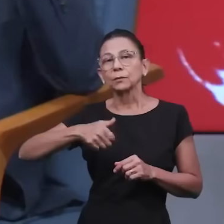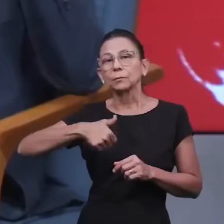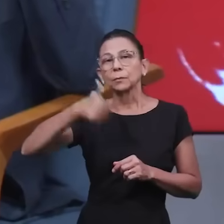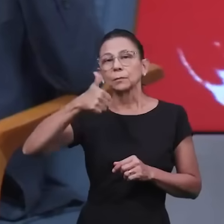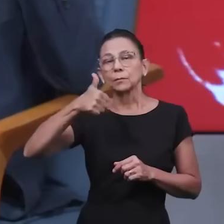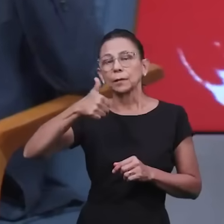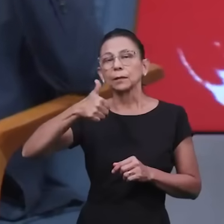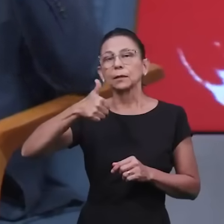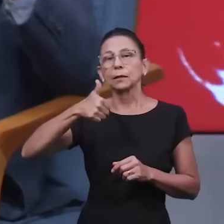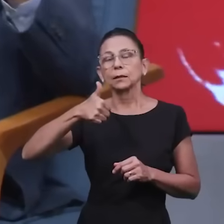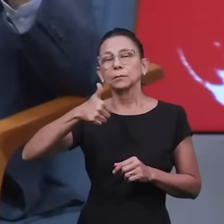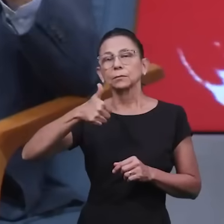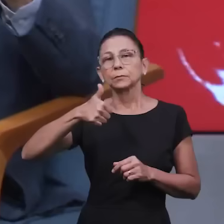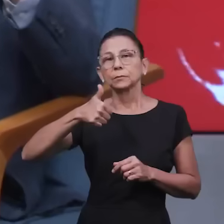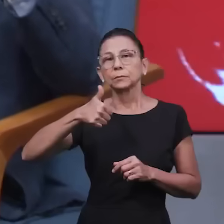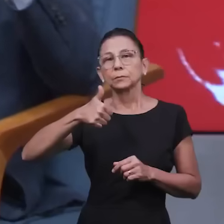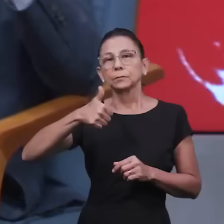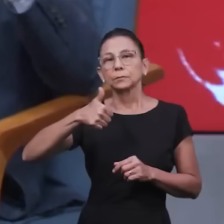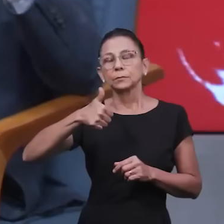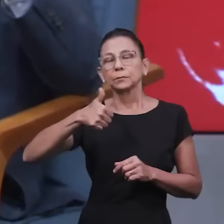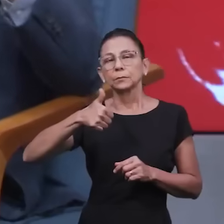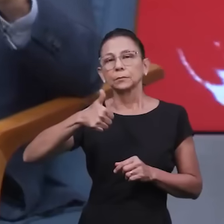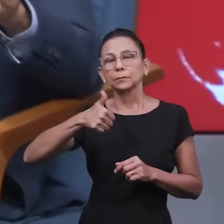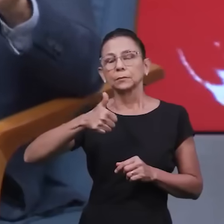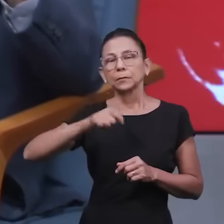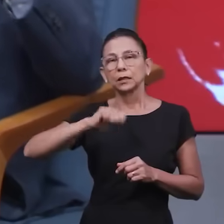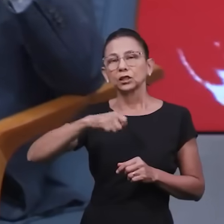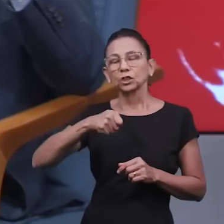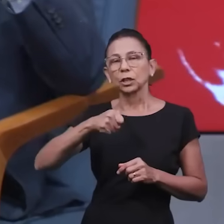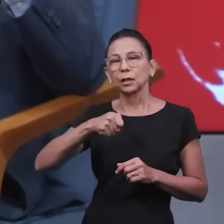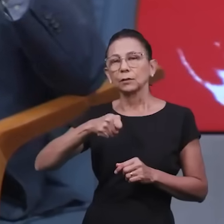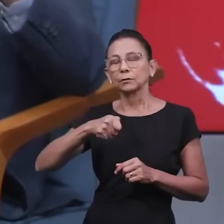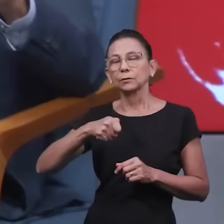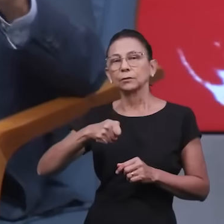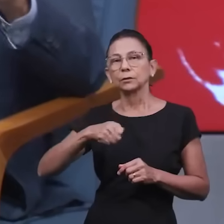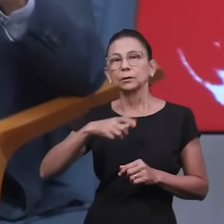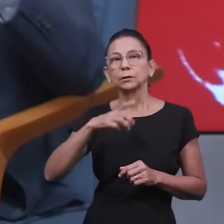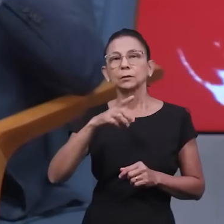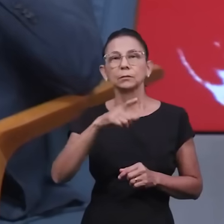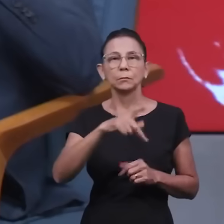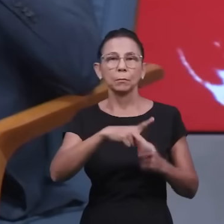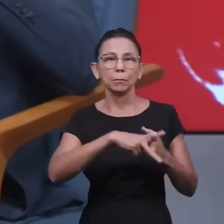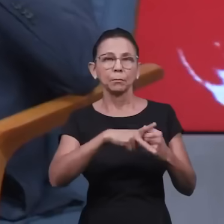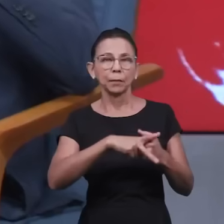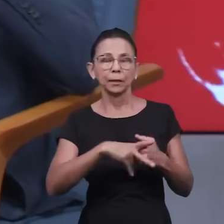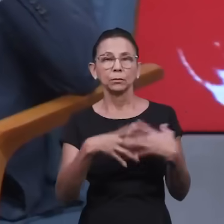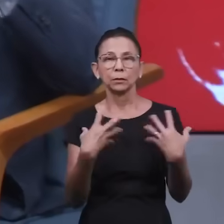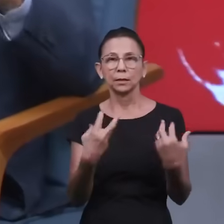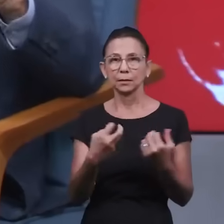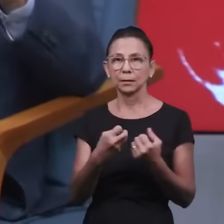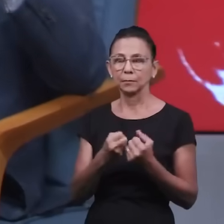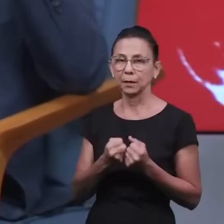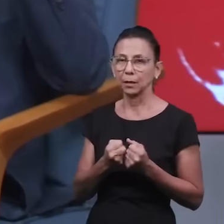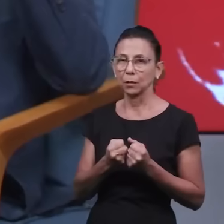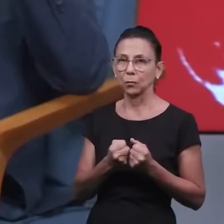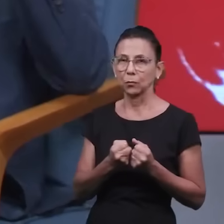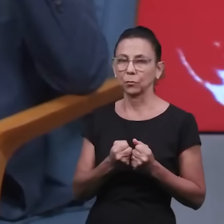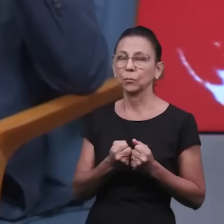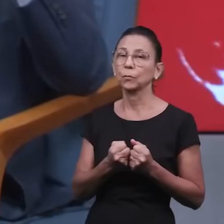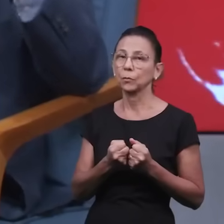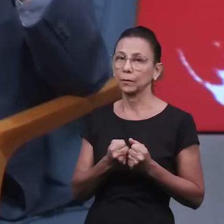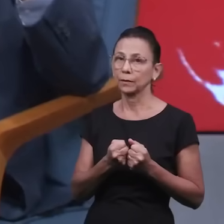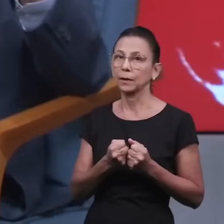Pedro recebe a primeira chave, primeira revelação, ele entrega a primeira mensagem e a conversão